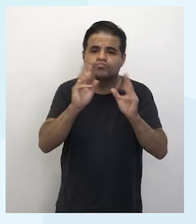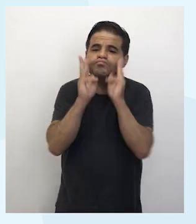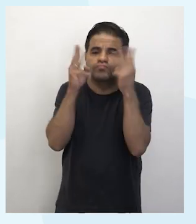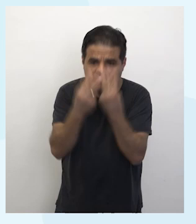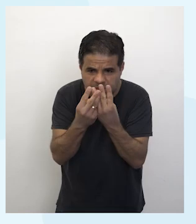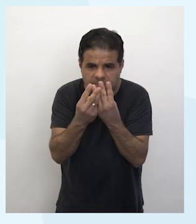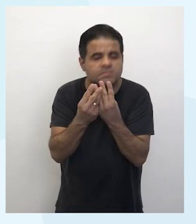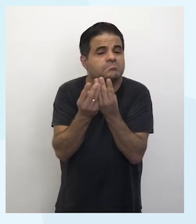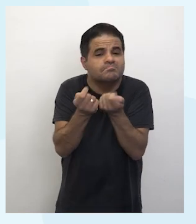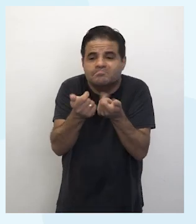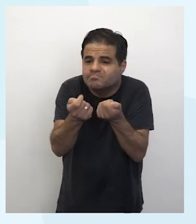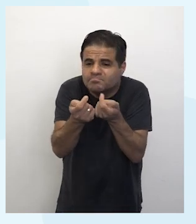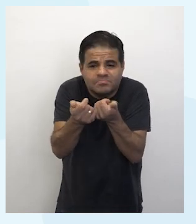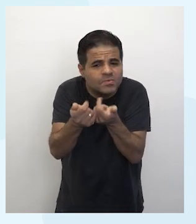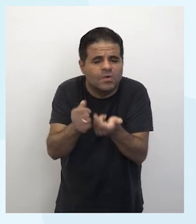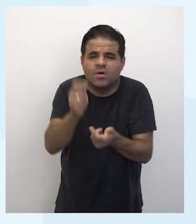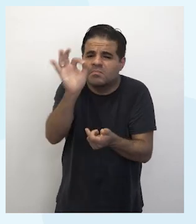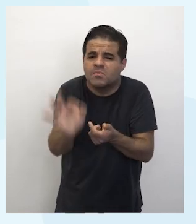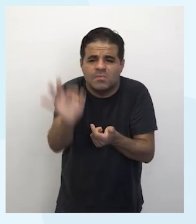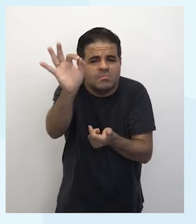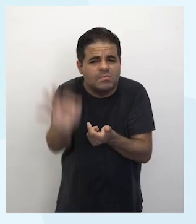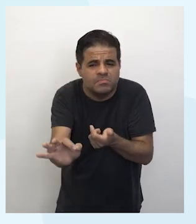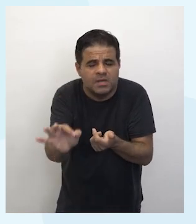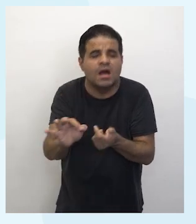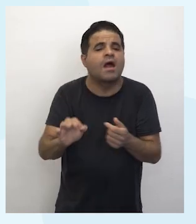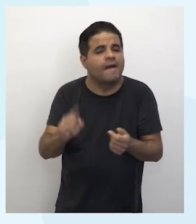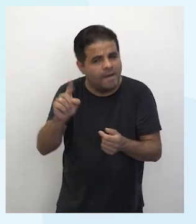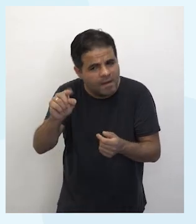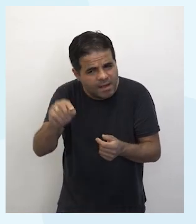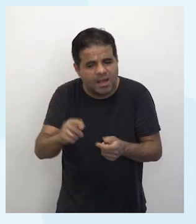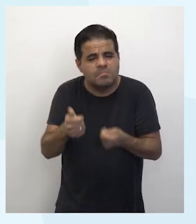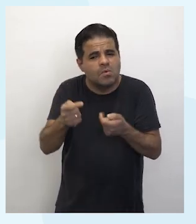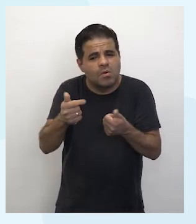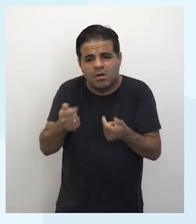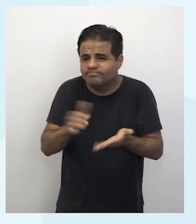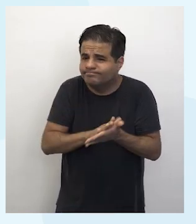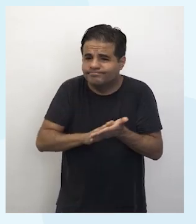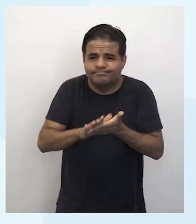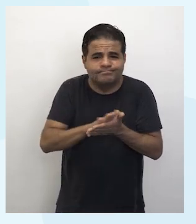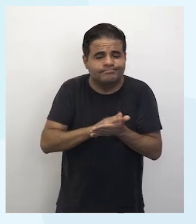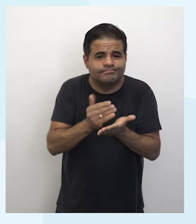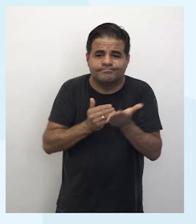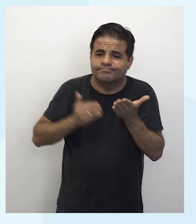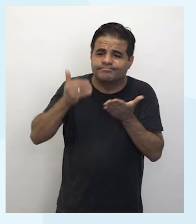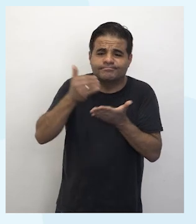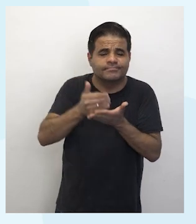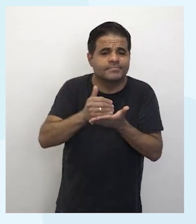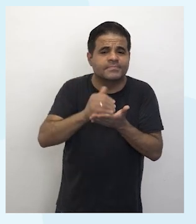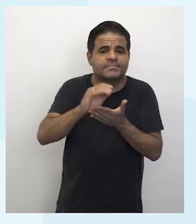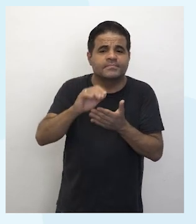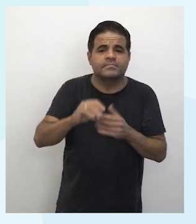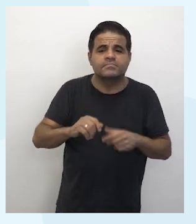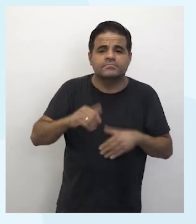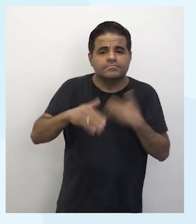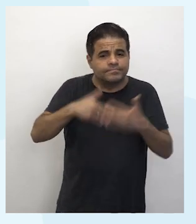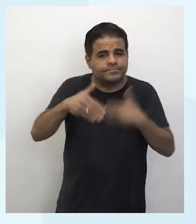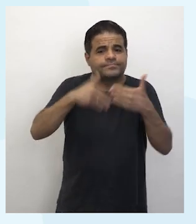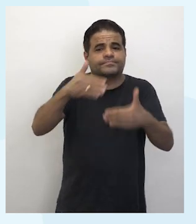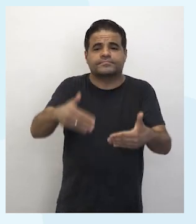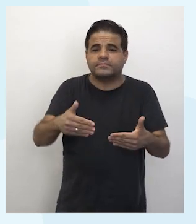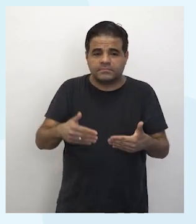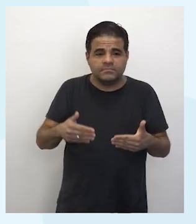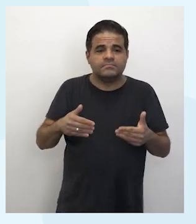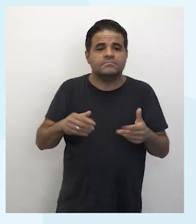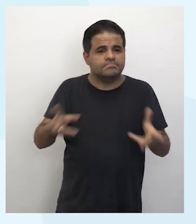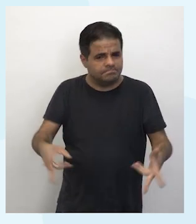né, uma porcentagem bem pequena é solar, uma porcentagem pequena, mas maior que a solar, é a eólica, né? E poderiam ser